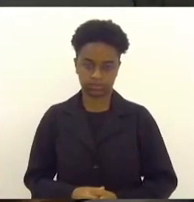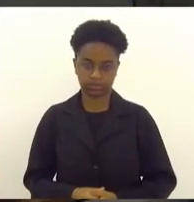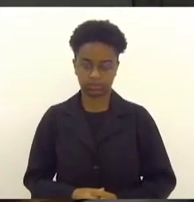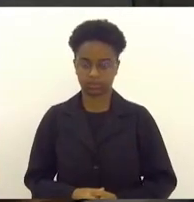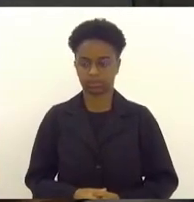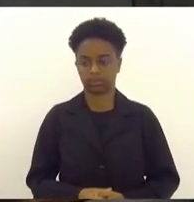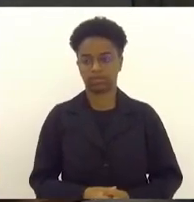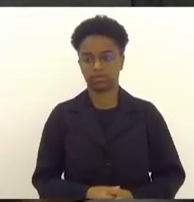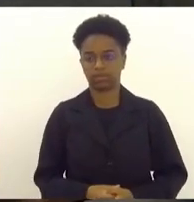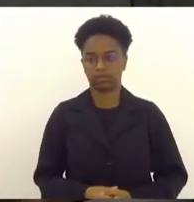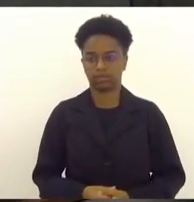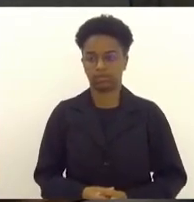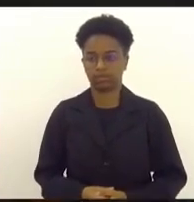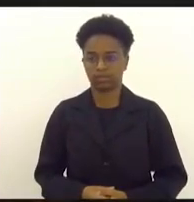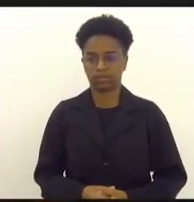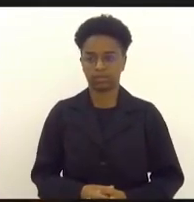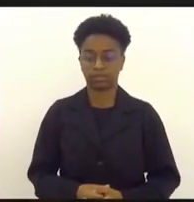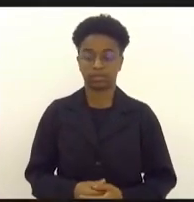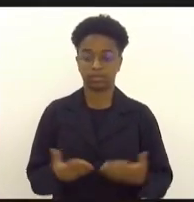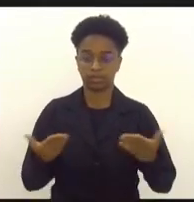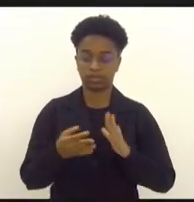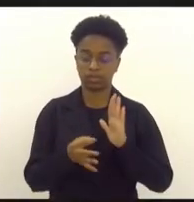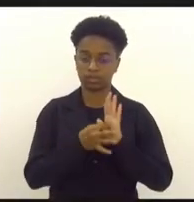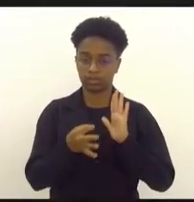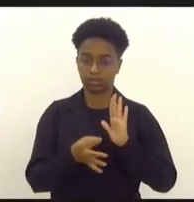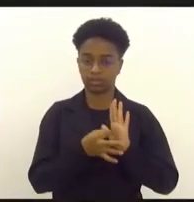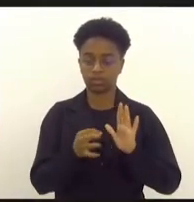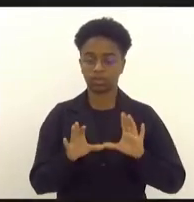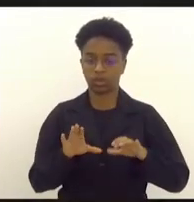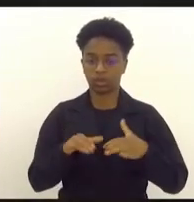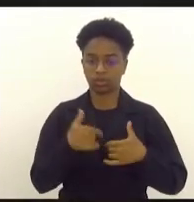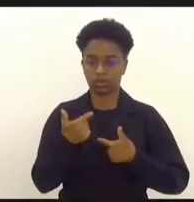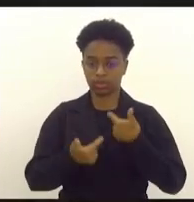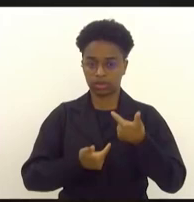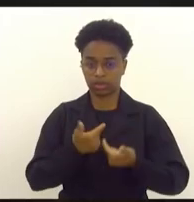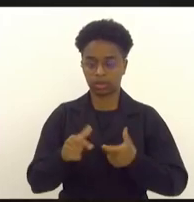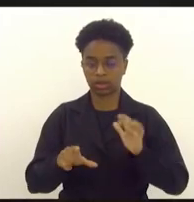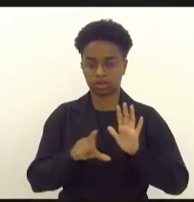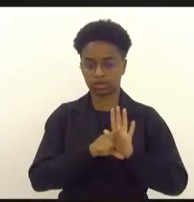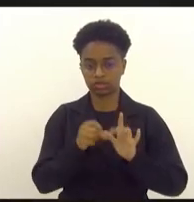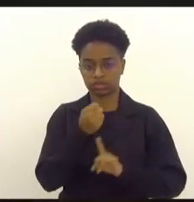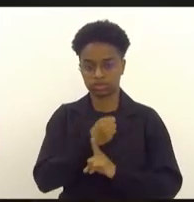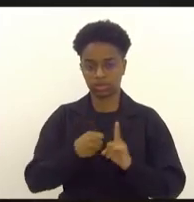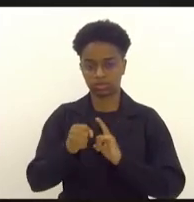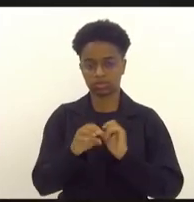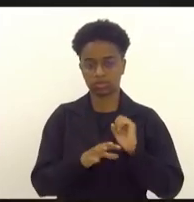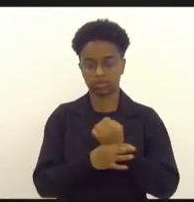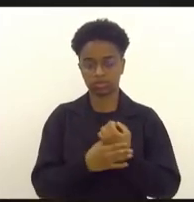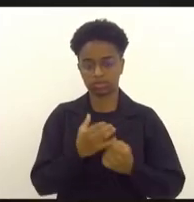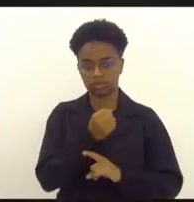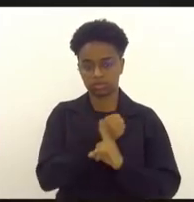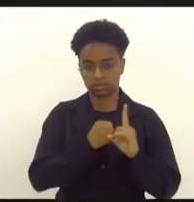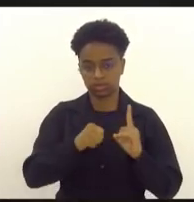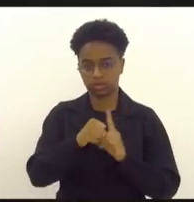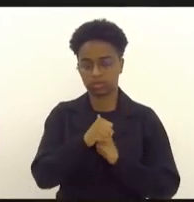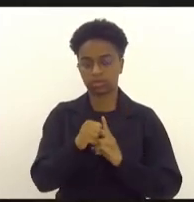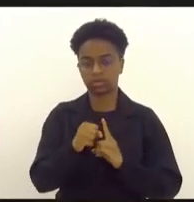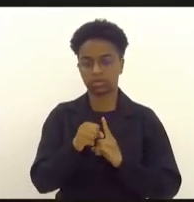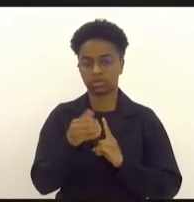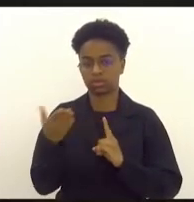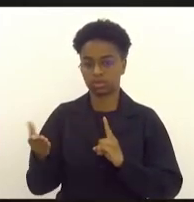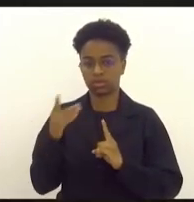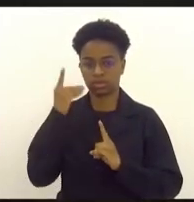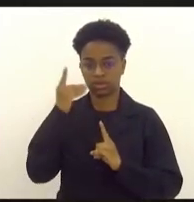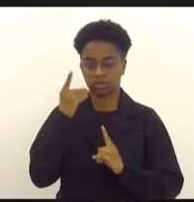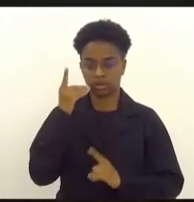Deputado Amorim para emitir parecer pela comissão de trabalho legislação social Seguridade Social nossa querida